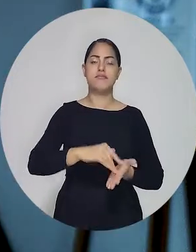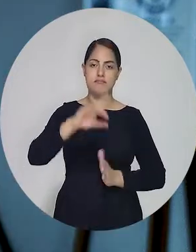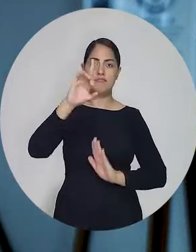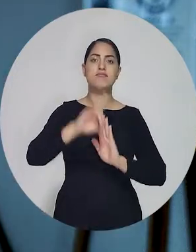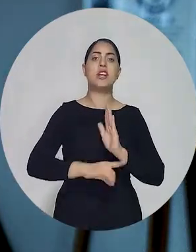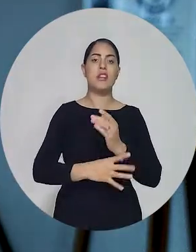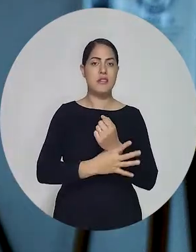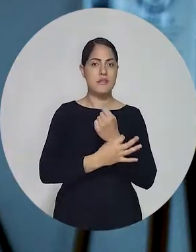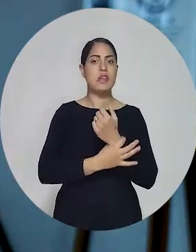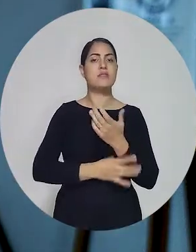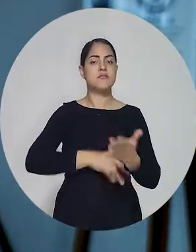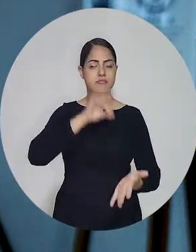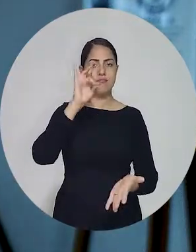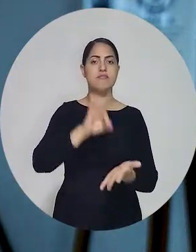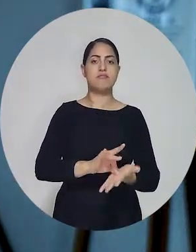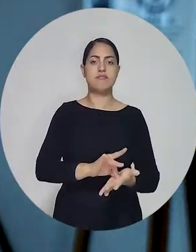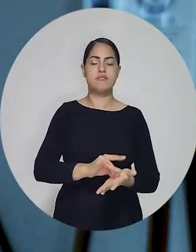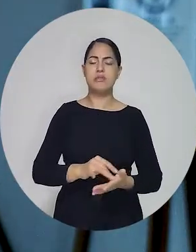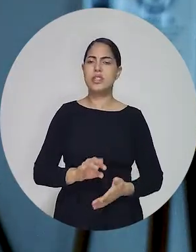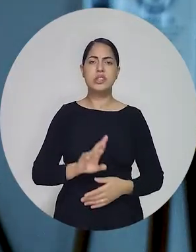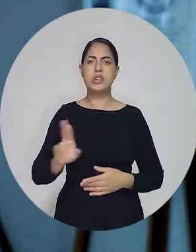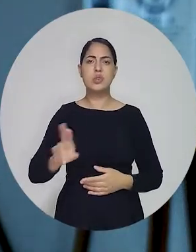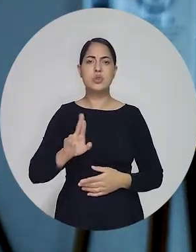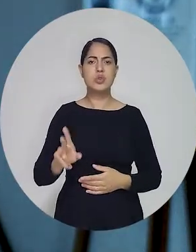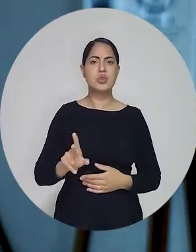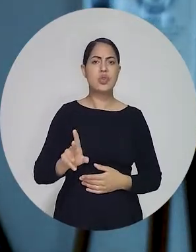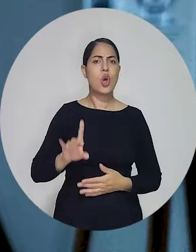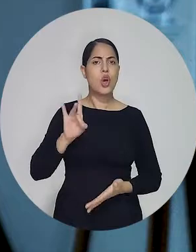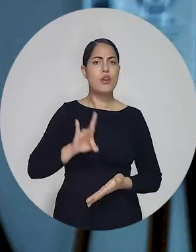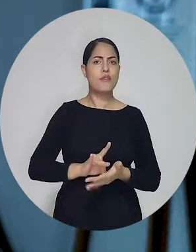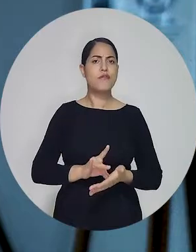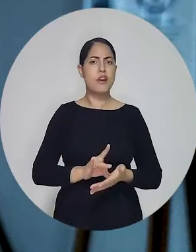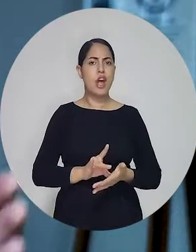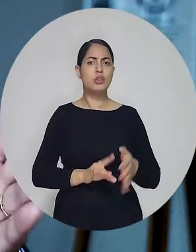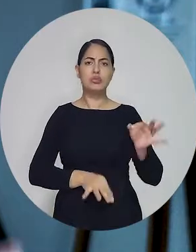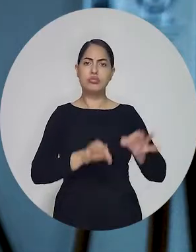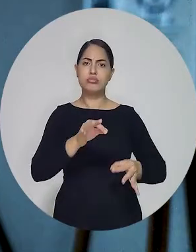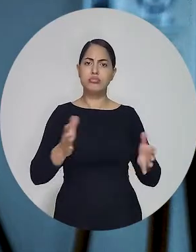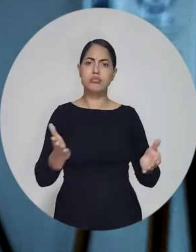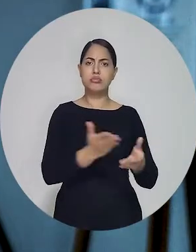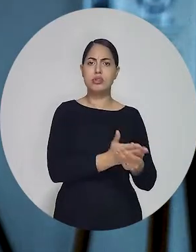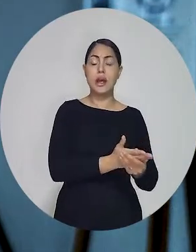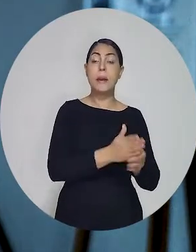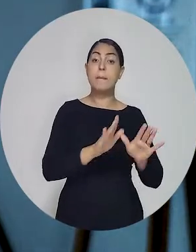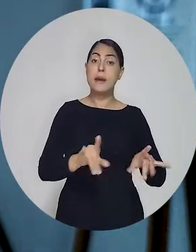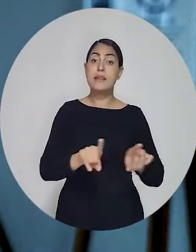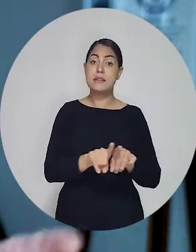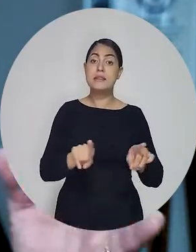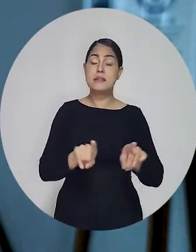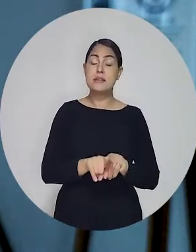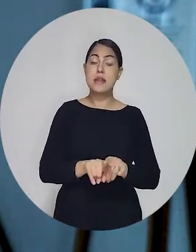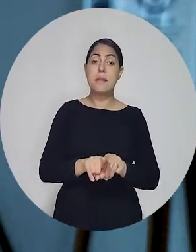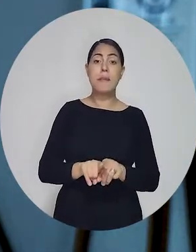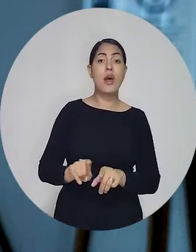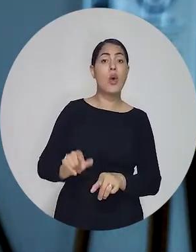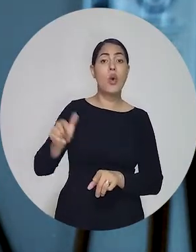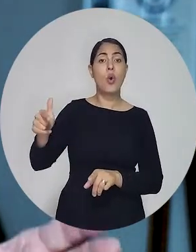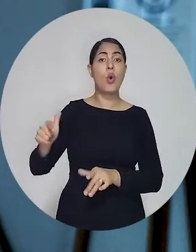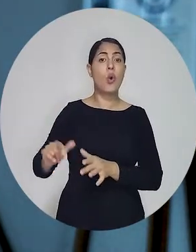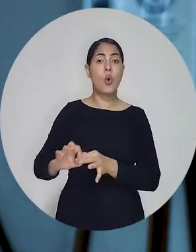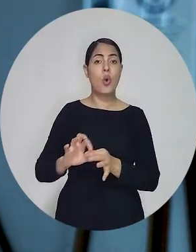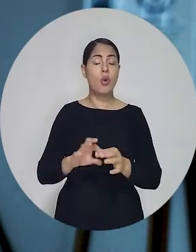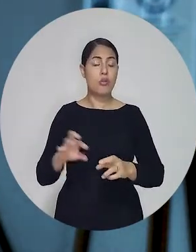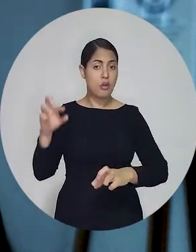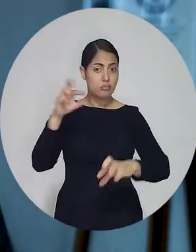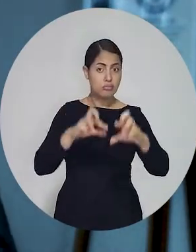a garantia de que terão o seu pleno direito de defesa garantido. Não apenas aqueles constituintes que são objeto de investigação,